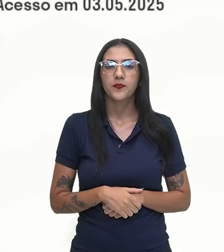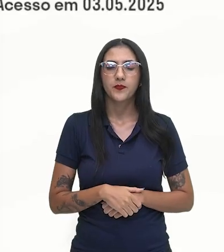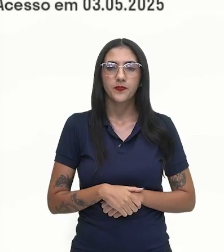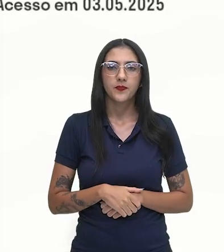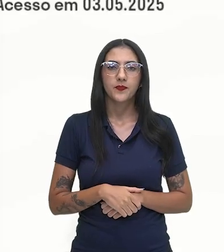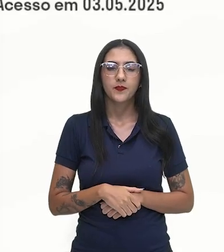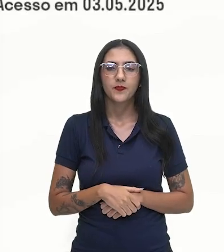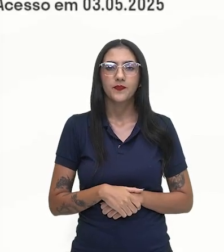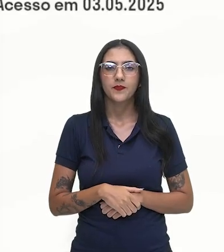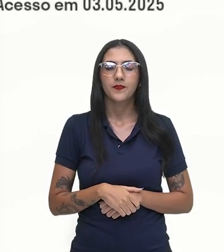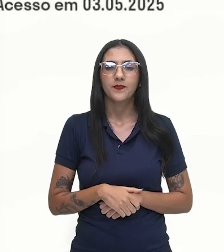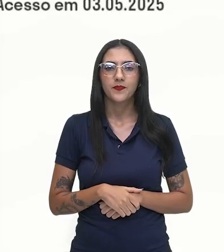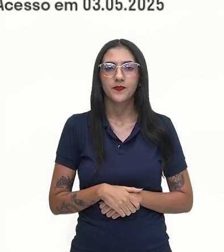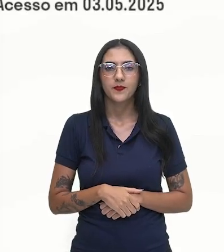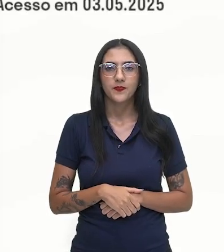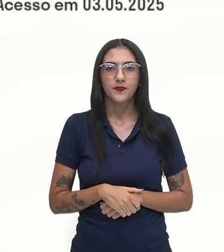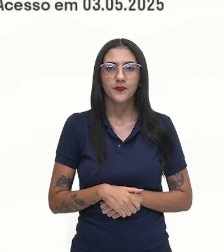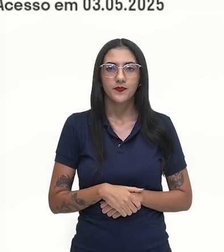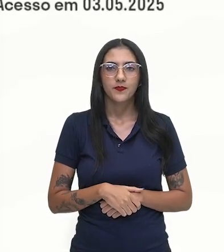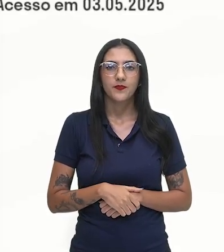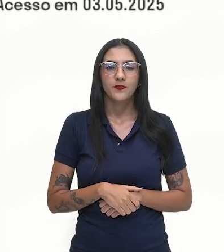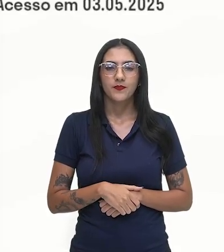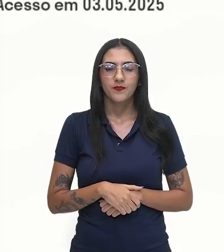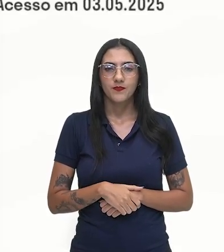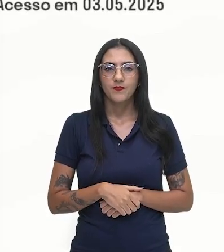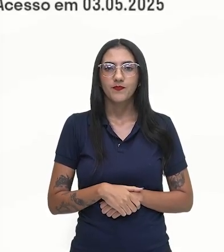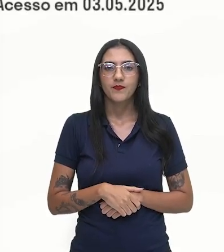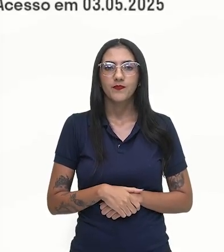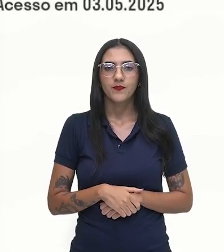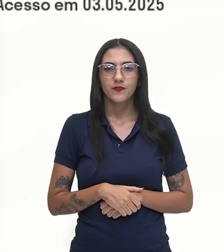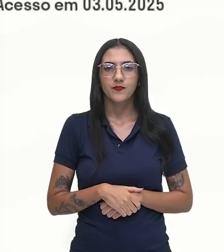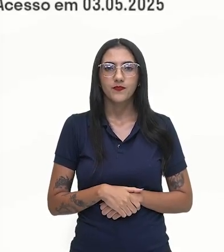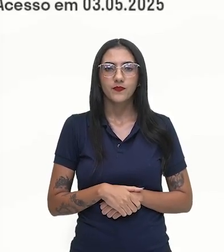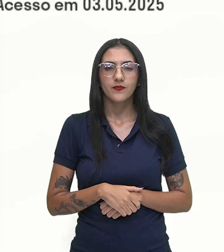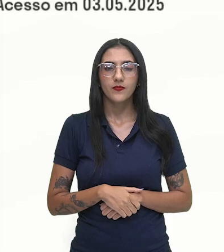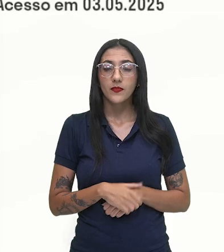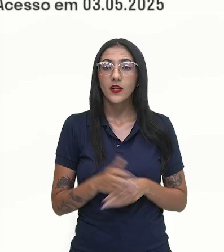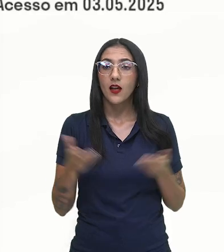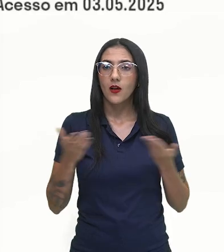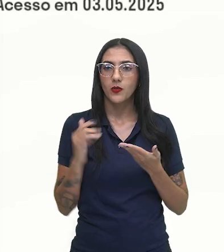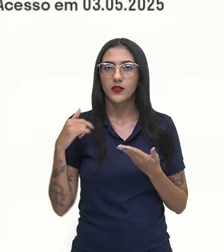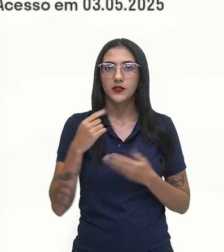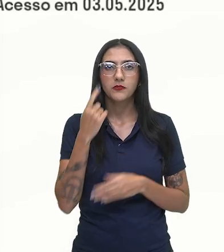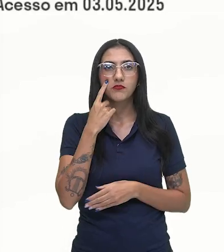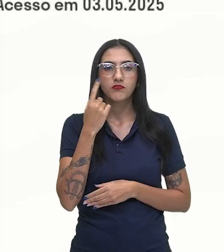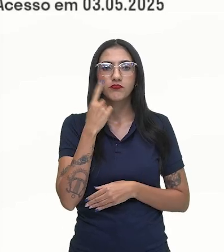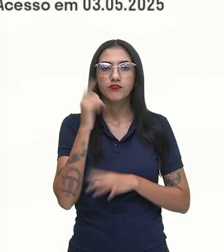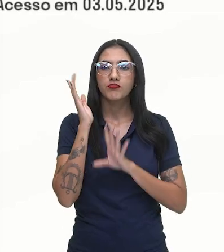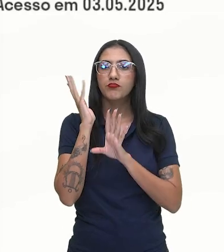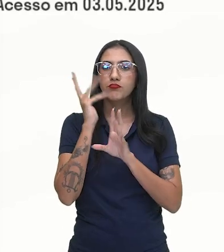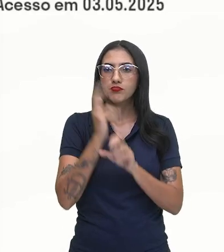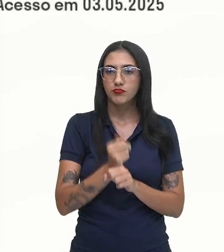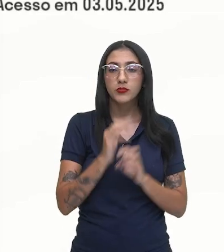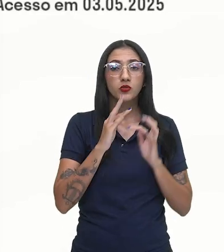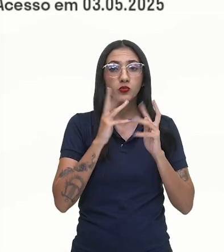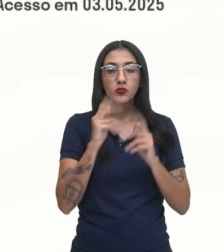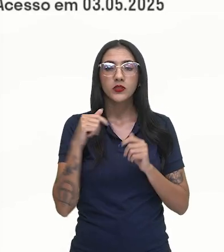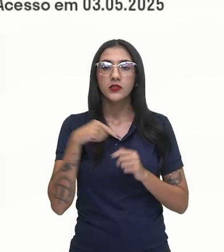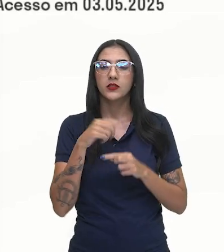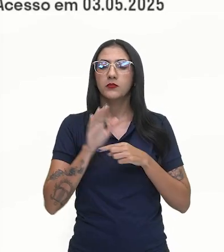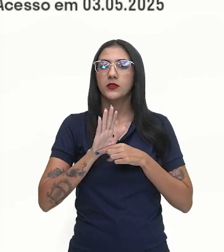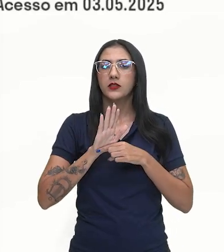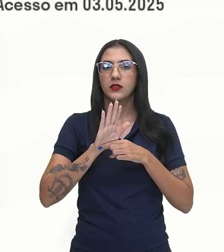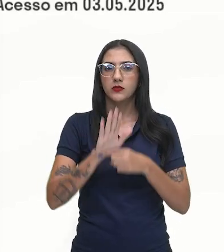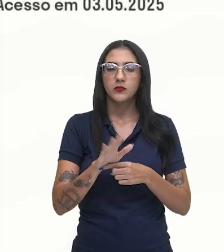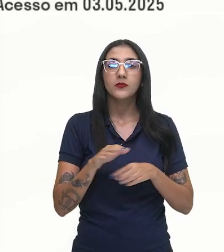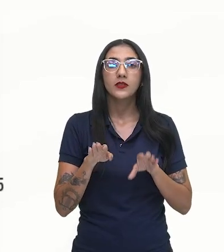que. Bom, agora vamos dar uma checada aqui em tudo que a gente já estudou e eu trago para